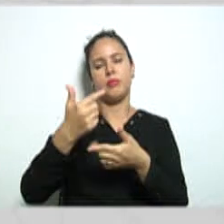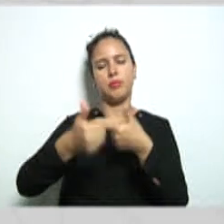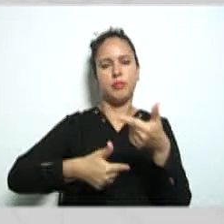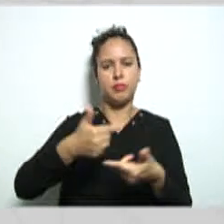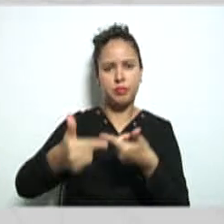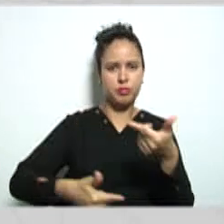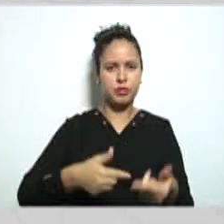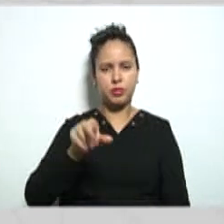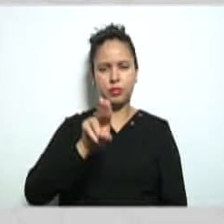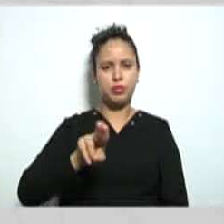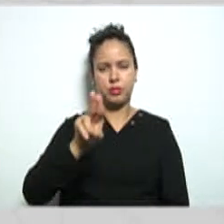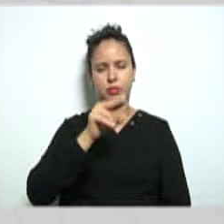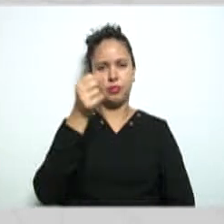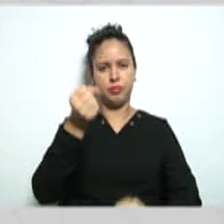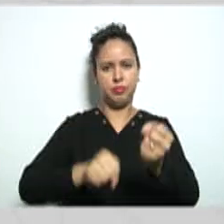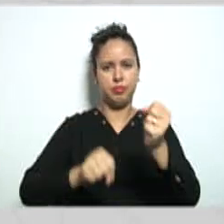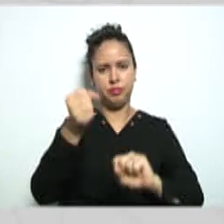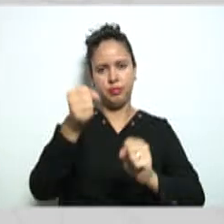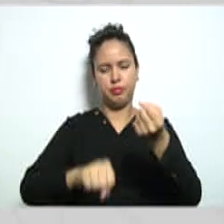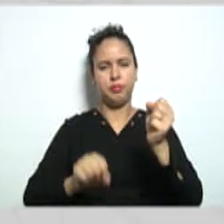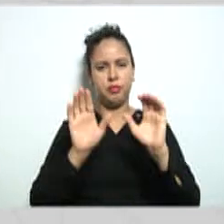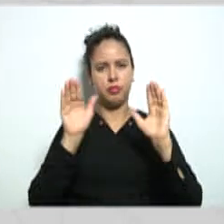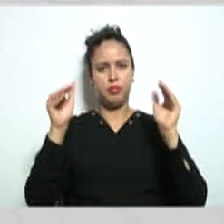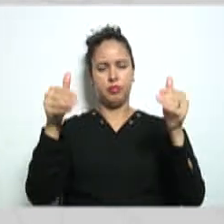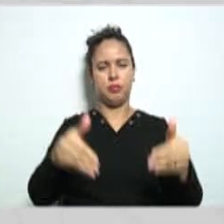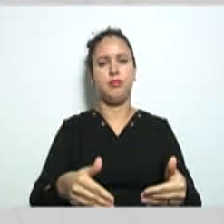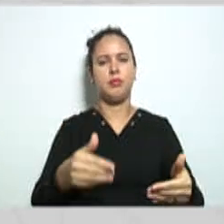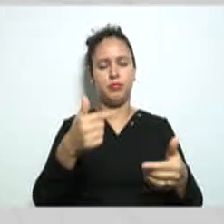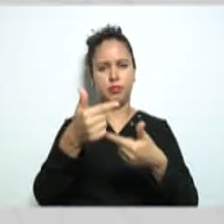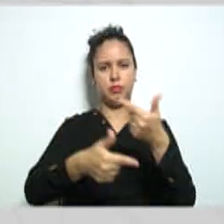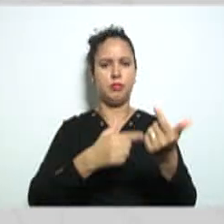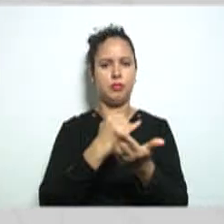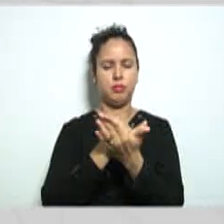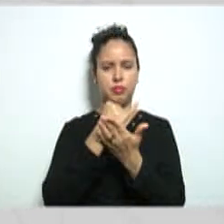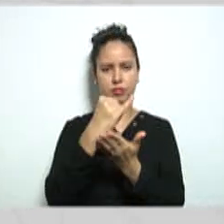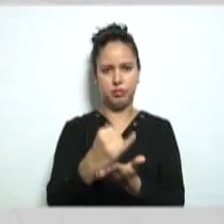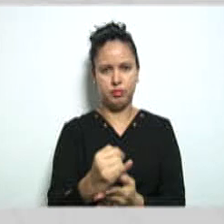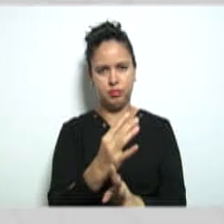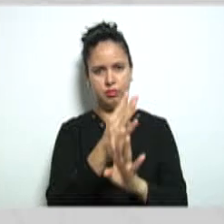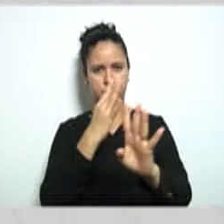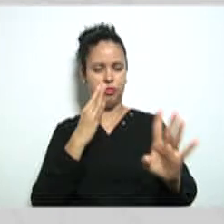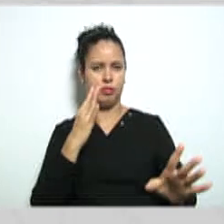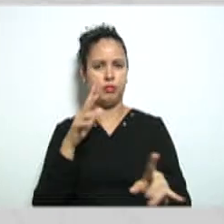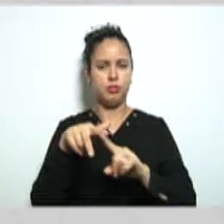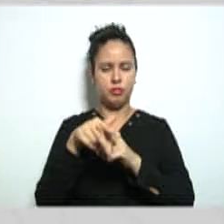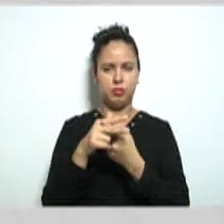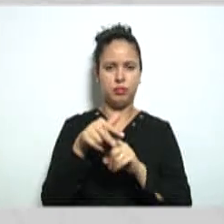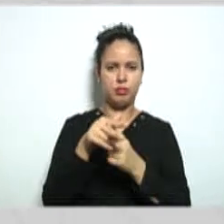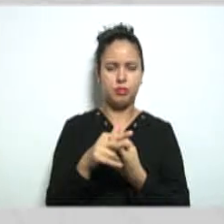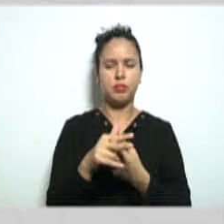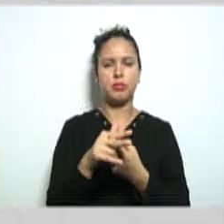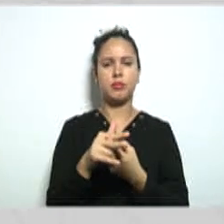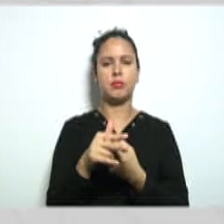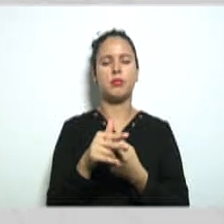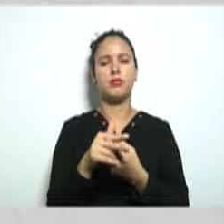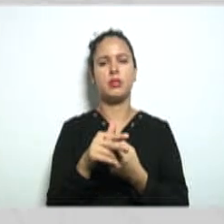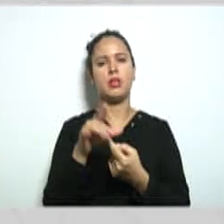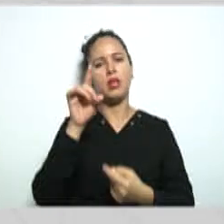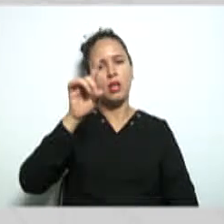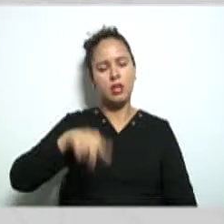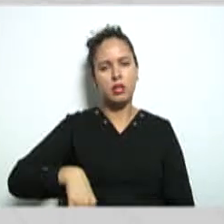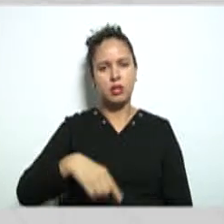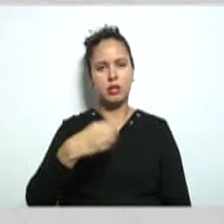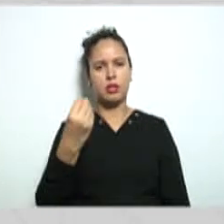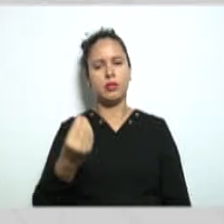tarefas, uso de maquinário especializado e introdução da linha de montagem foram